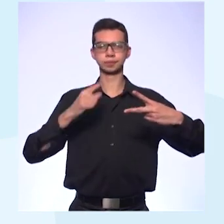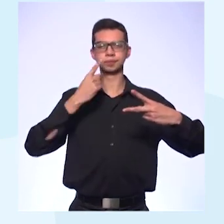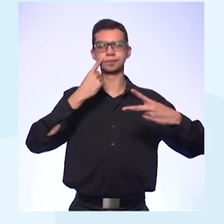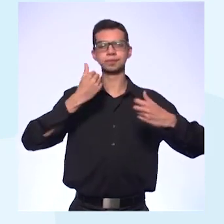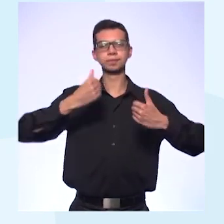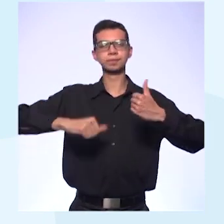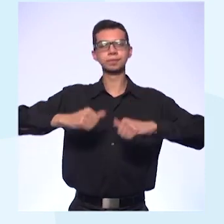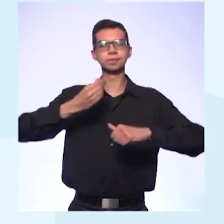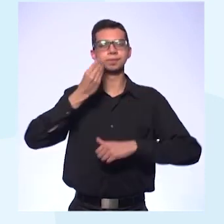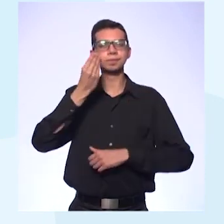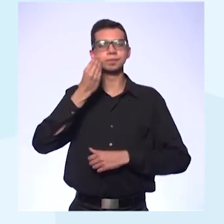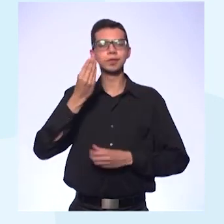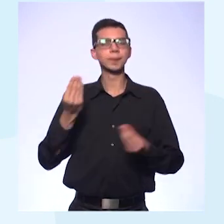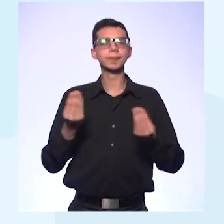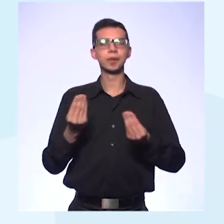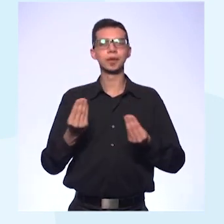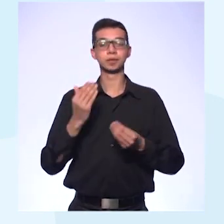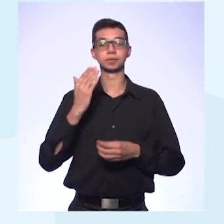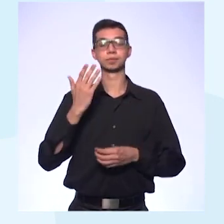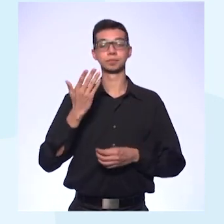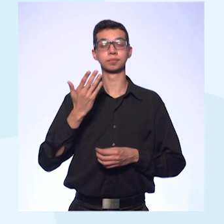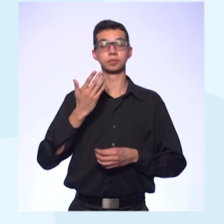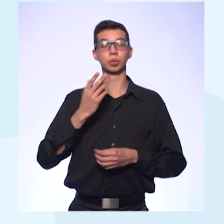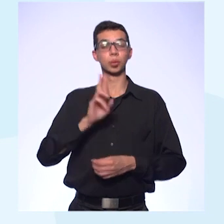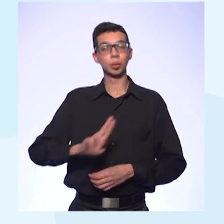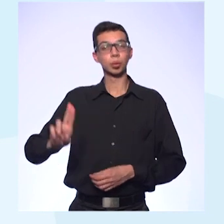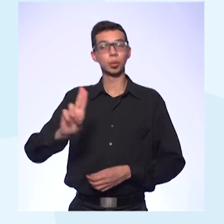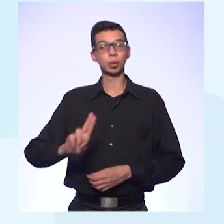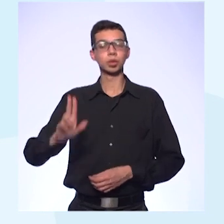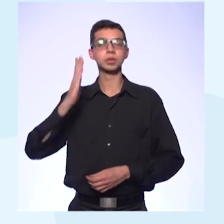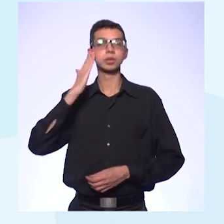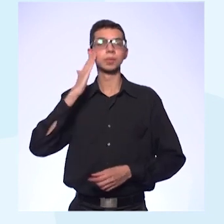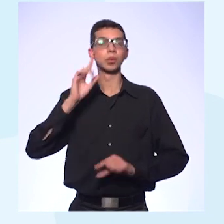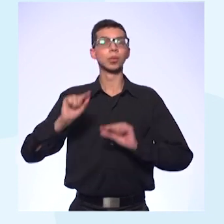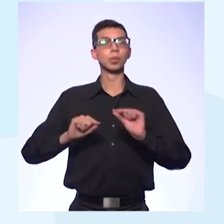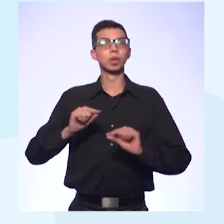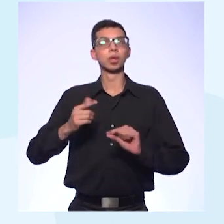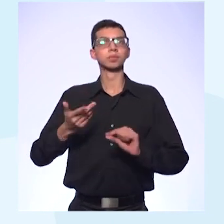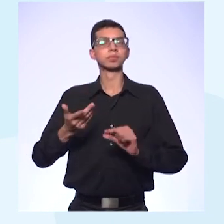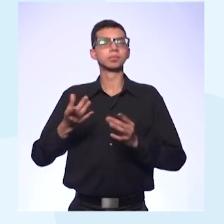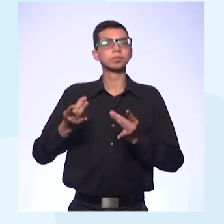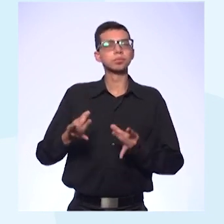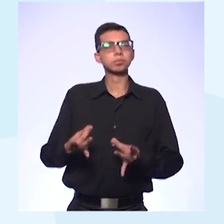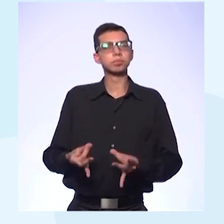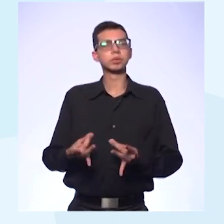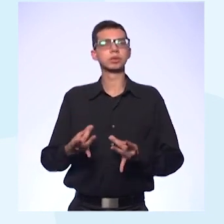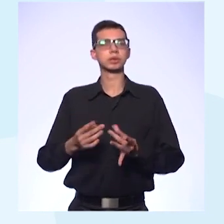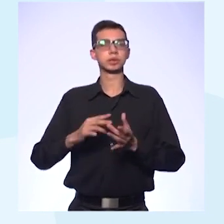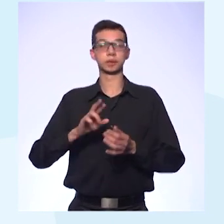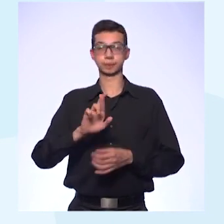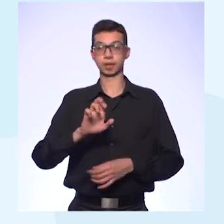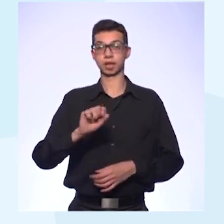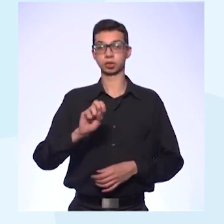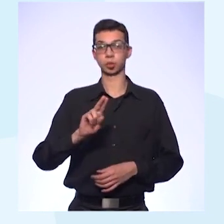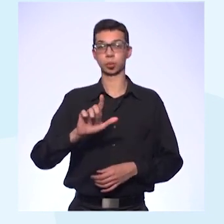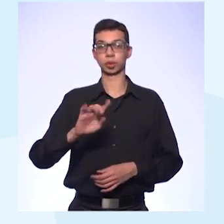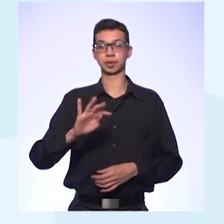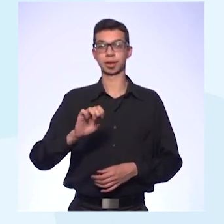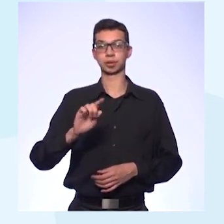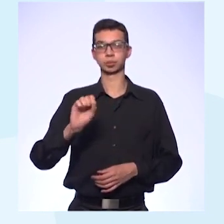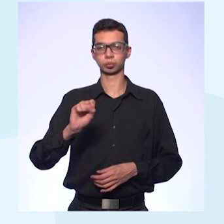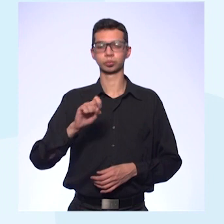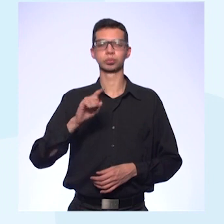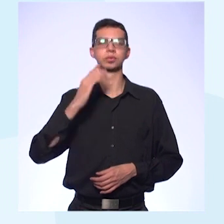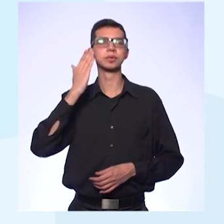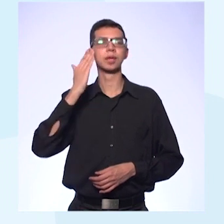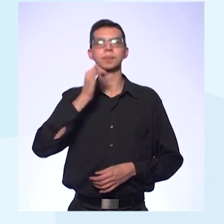para encontrar resultados. Então você tem duas maneiras de você falar para encontrar resultados. Ou você fala to find